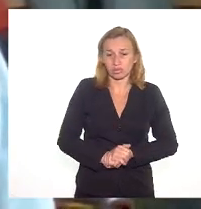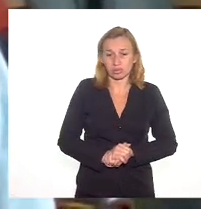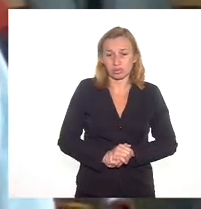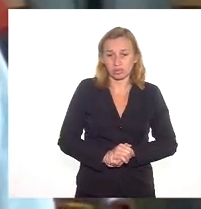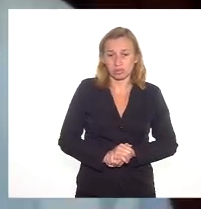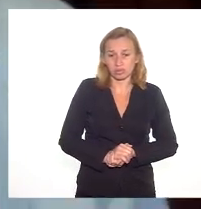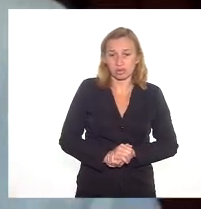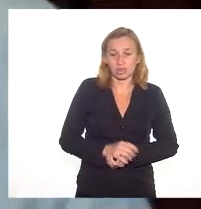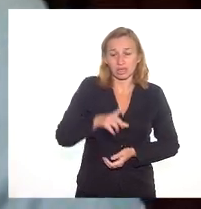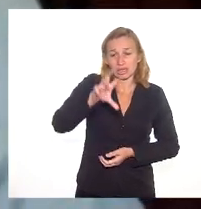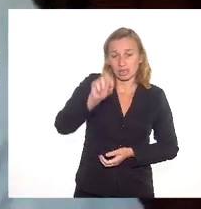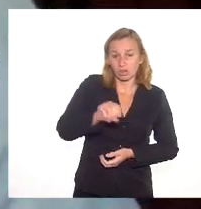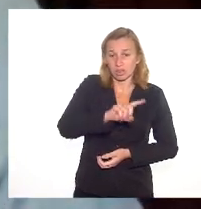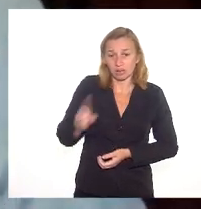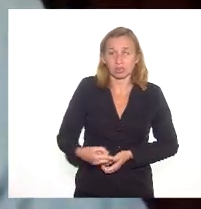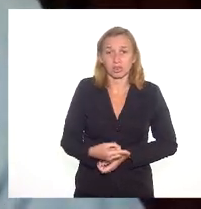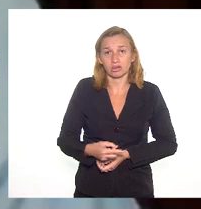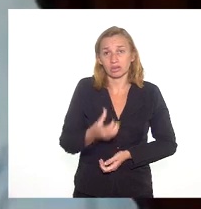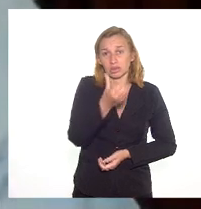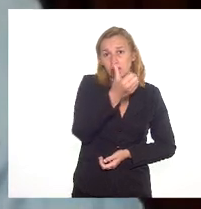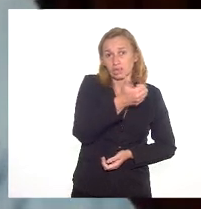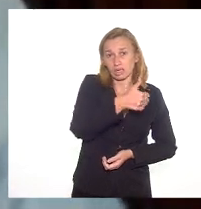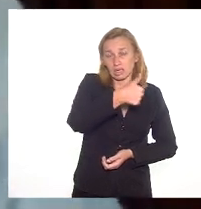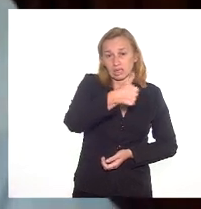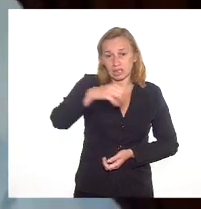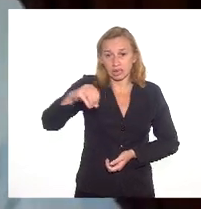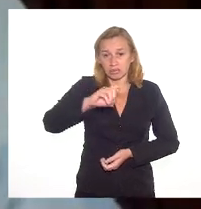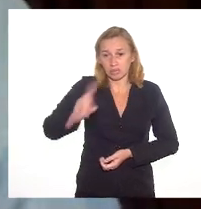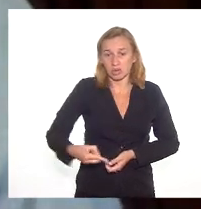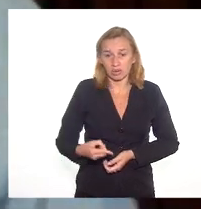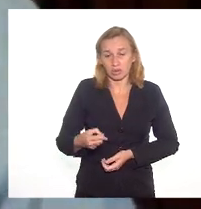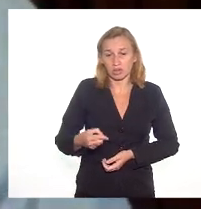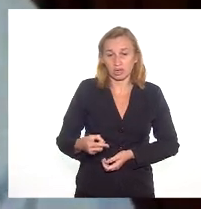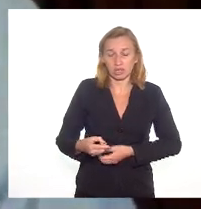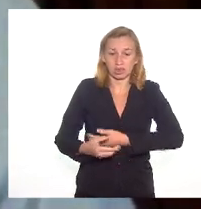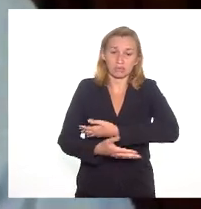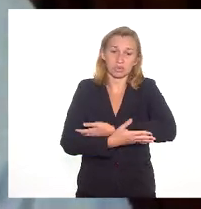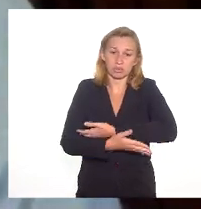por R$50 mil, R$100 mil de bebês.